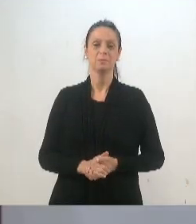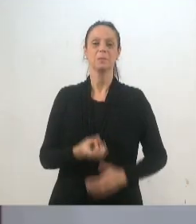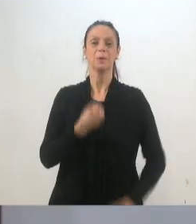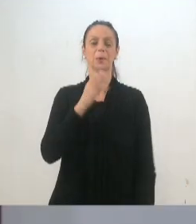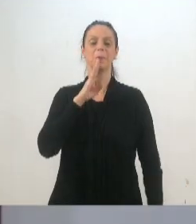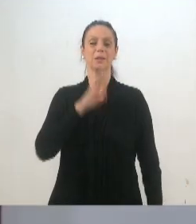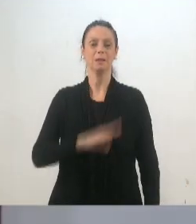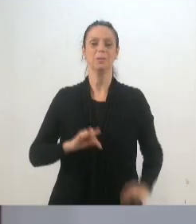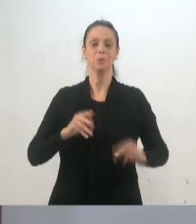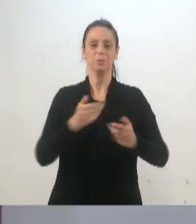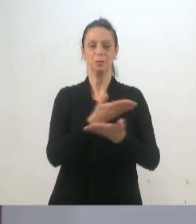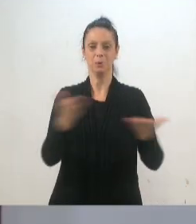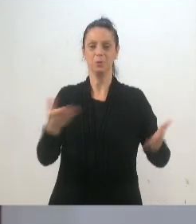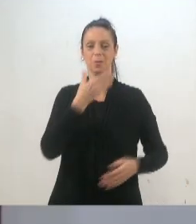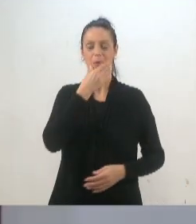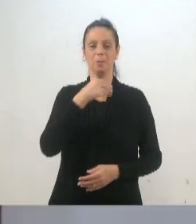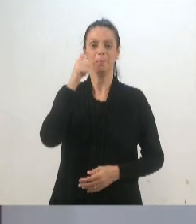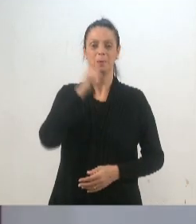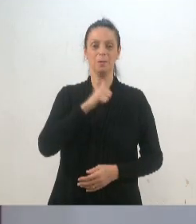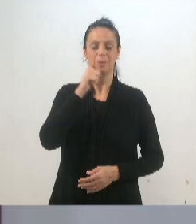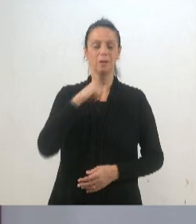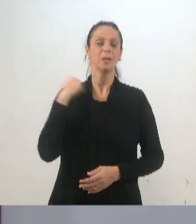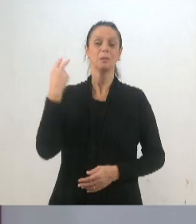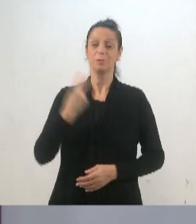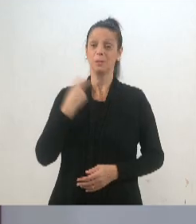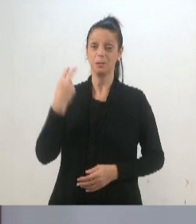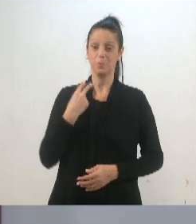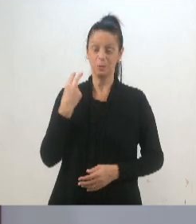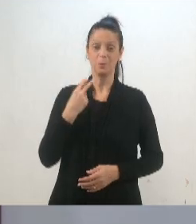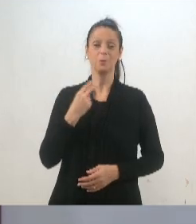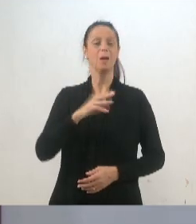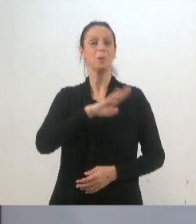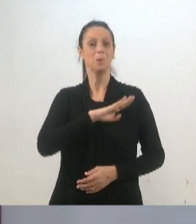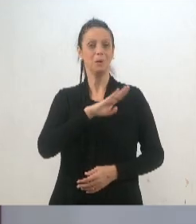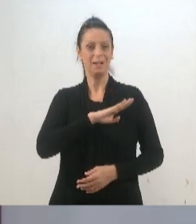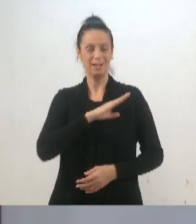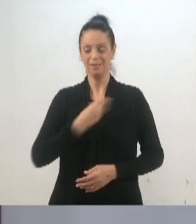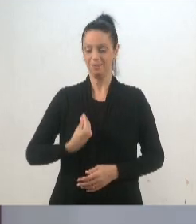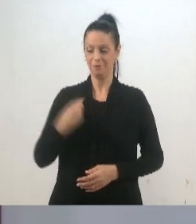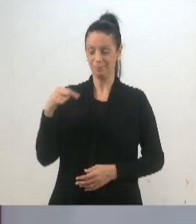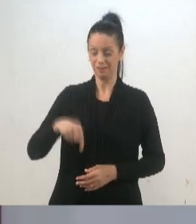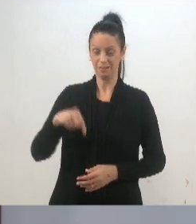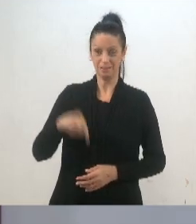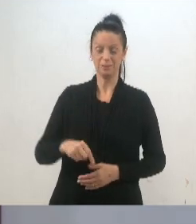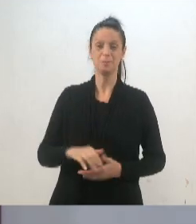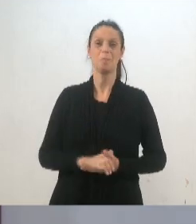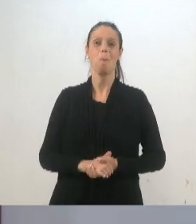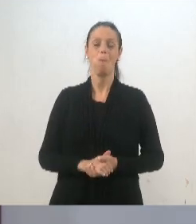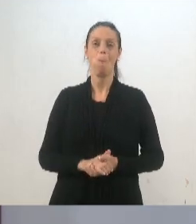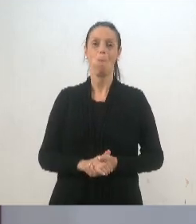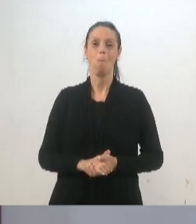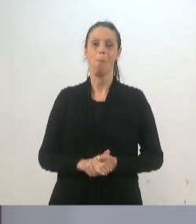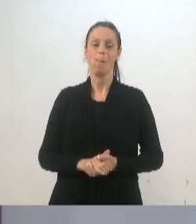Boa tarde a todos, senhoras e senhores, vereadores, demais colegas e pessoas que estão aqui presentes.